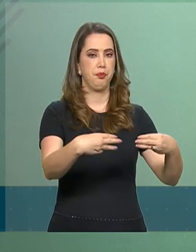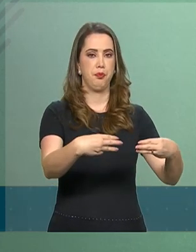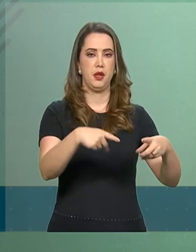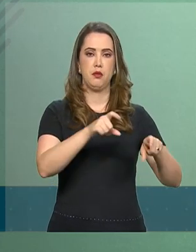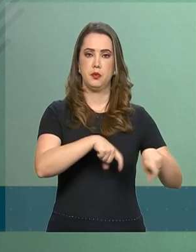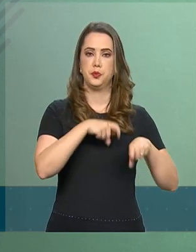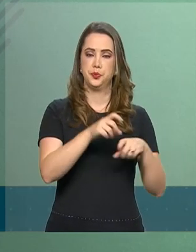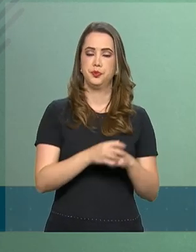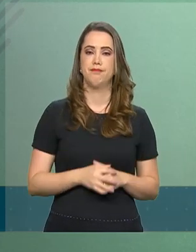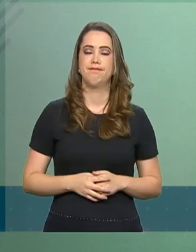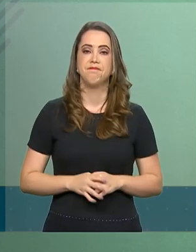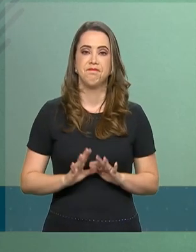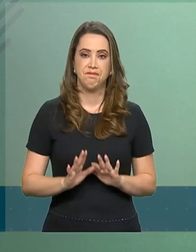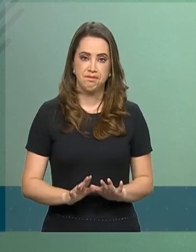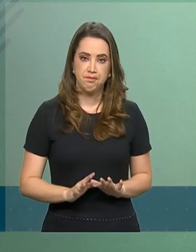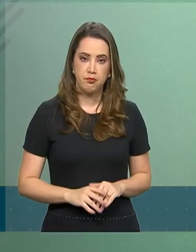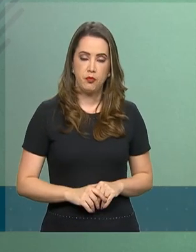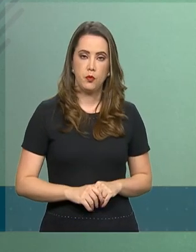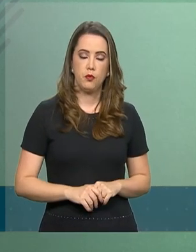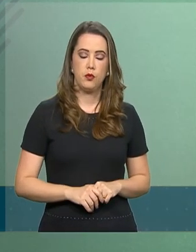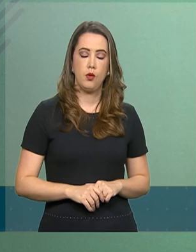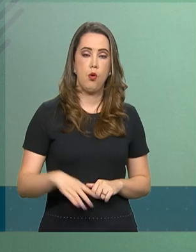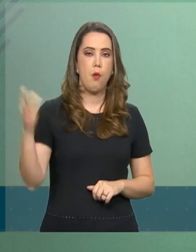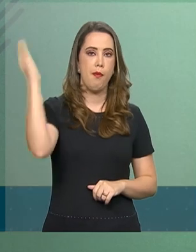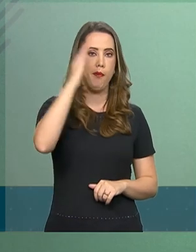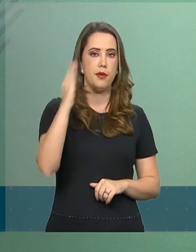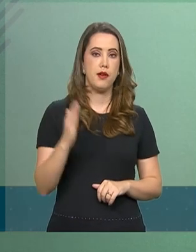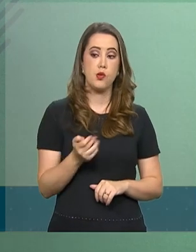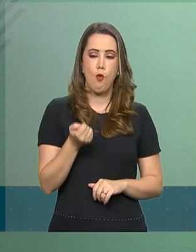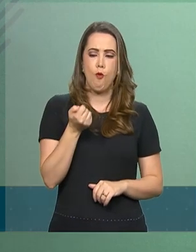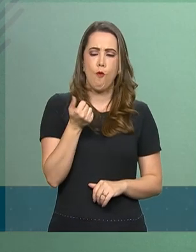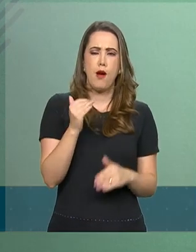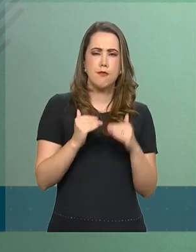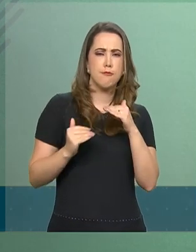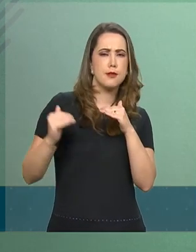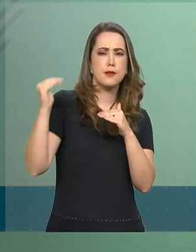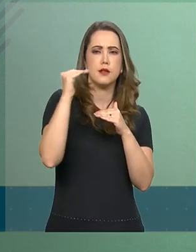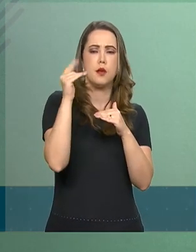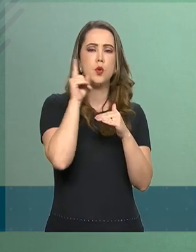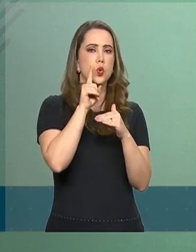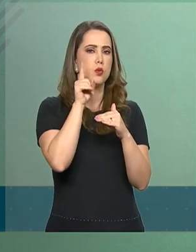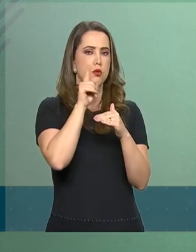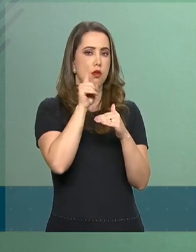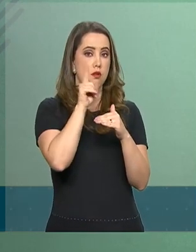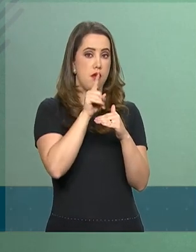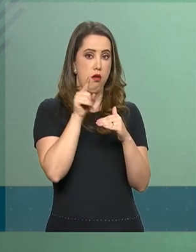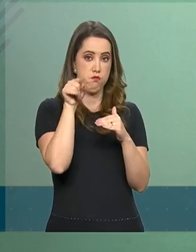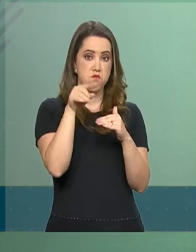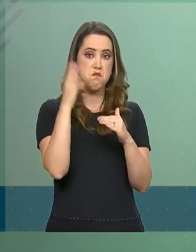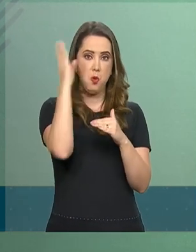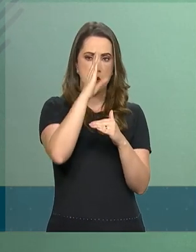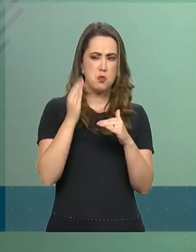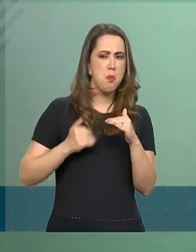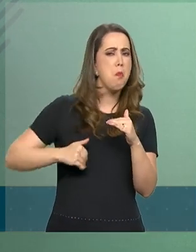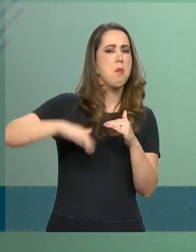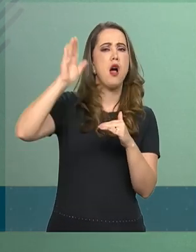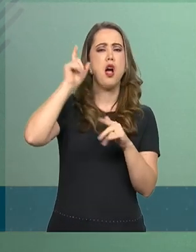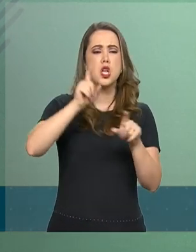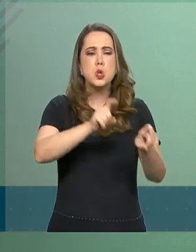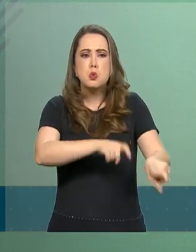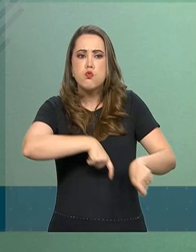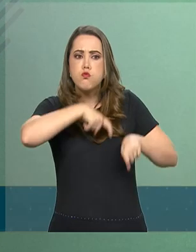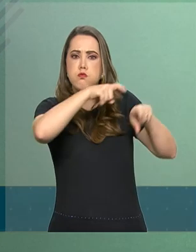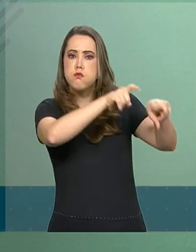o brasil está prestes a superar os estados unidos da américa como o maior produtor de soja do